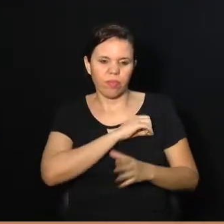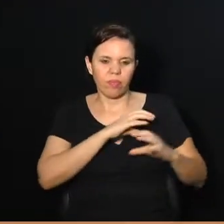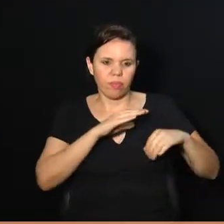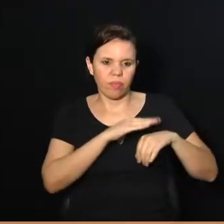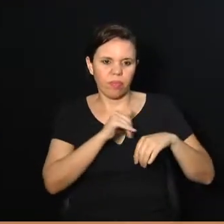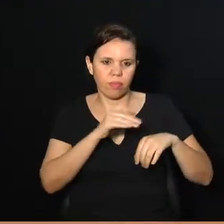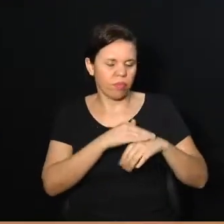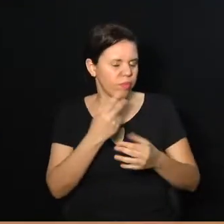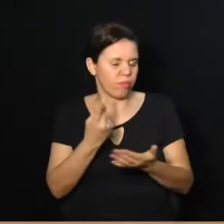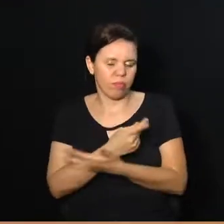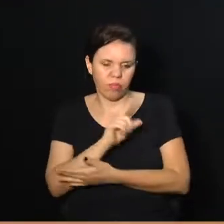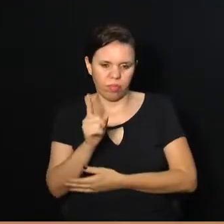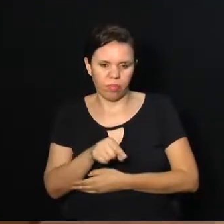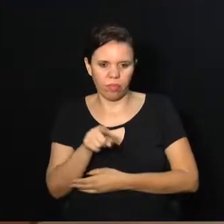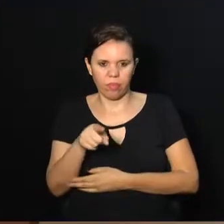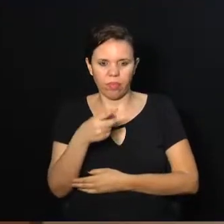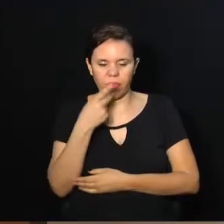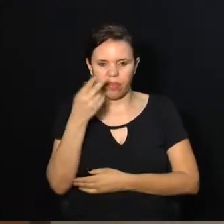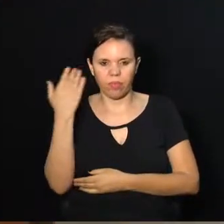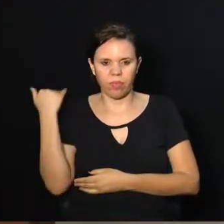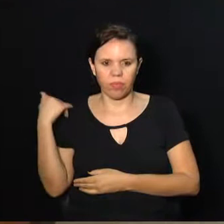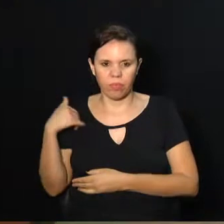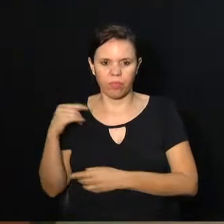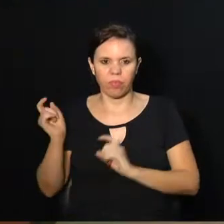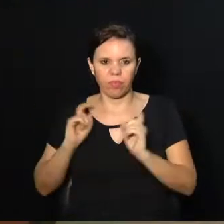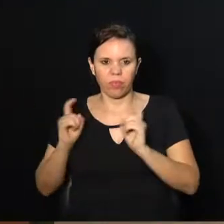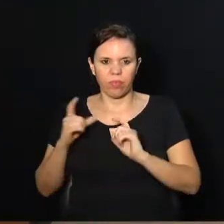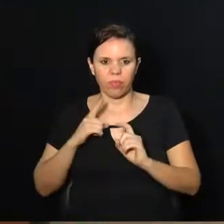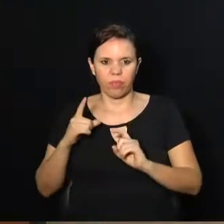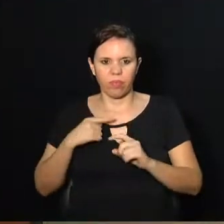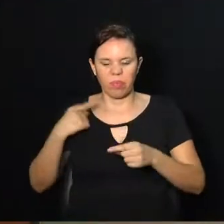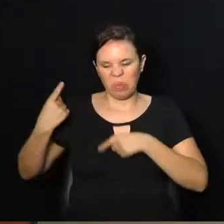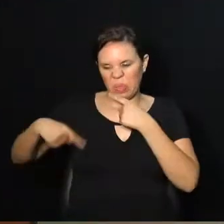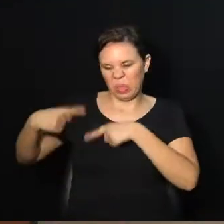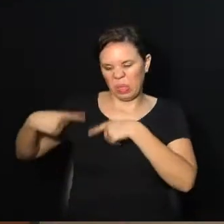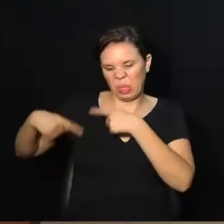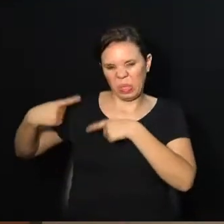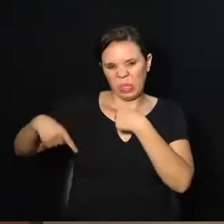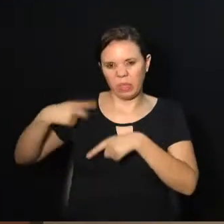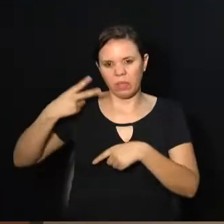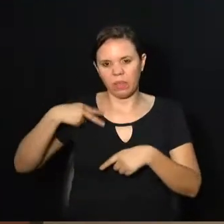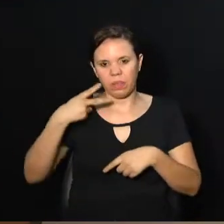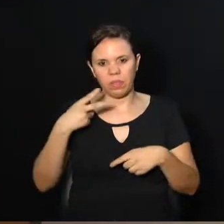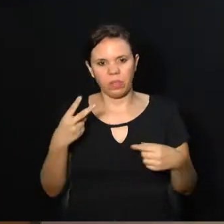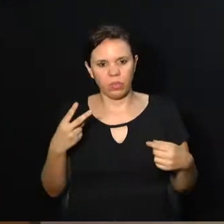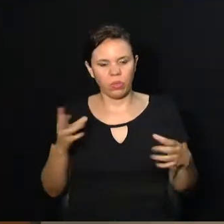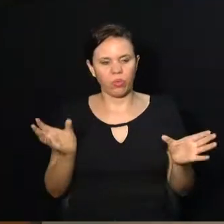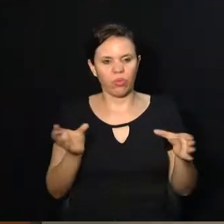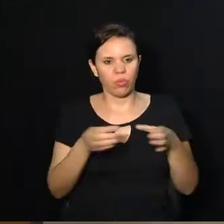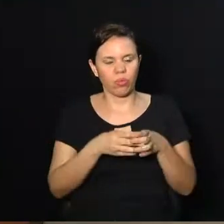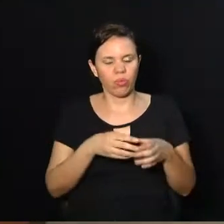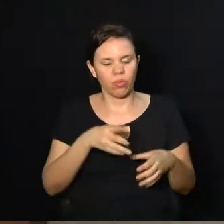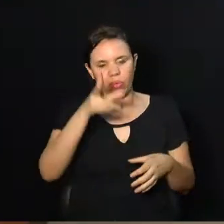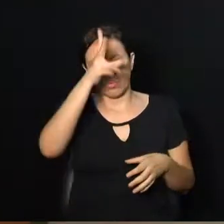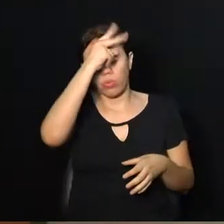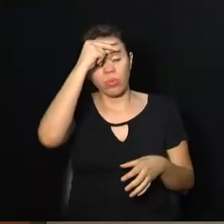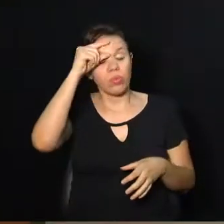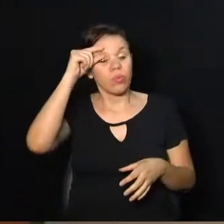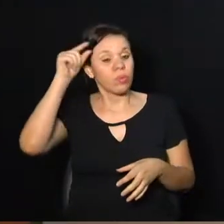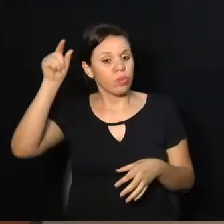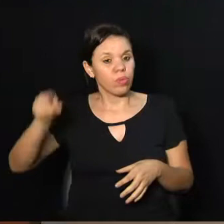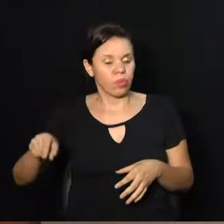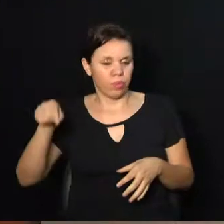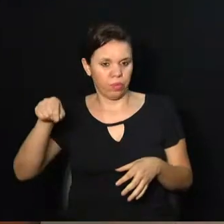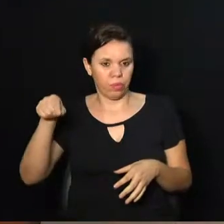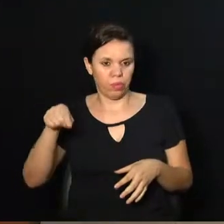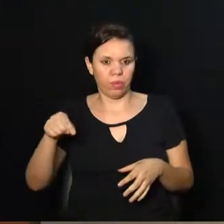errar. É muito interessante isso que você falou. Na última sessão eu tive um arranca-rabo aqui com um monte de vereador da base do prefeito, que eles gostam de defender muita coisa